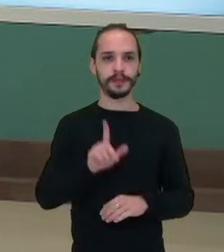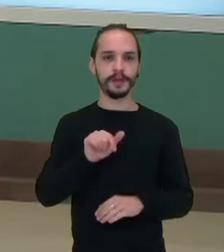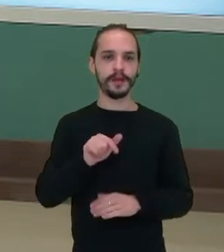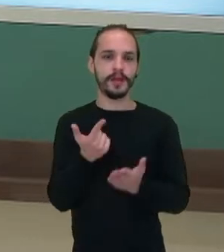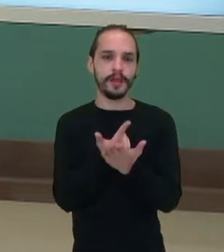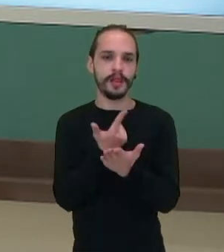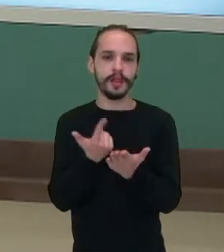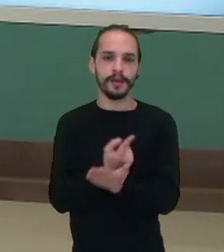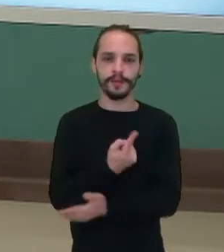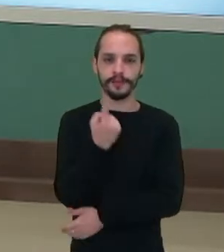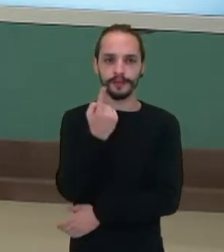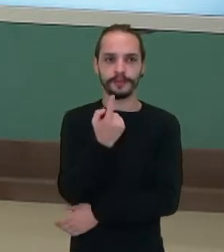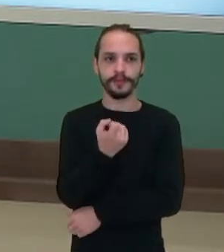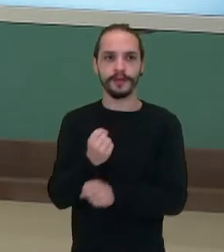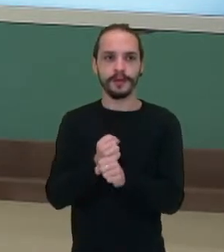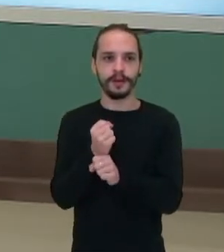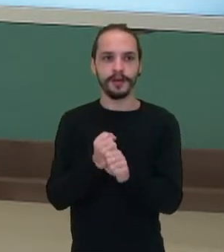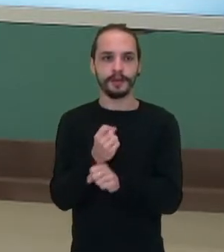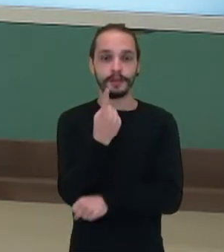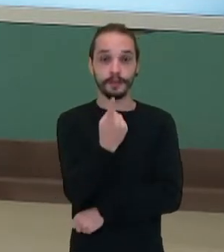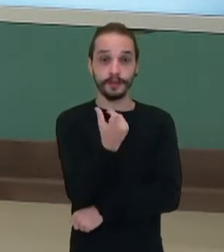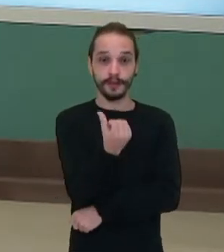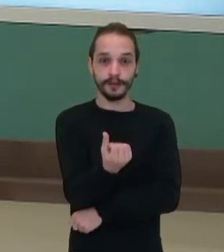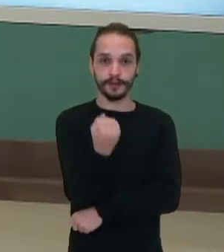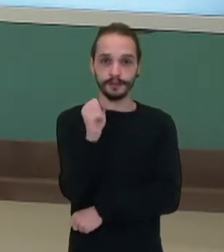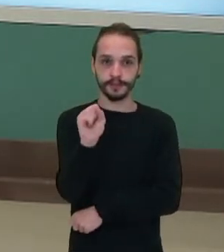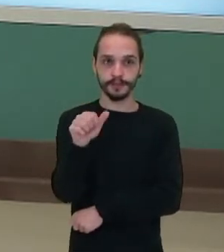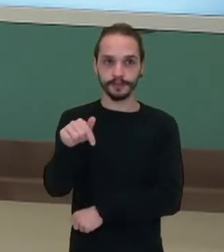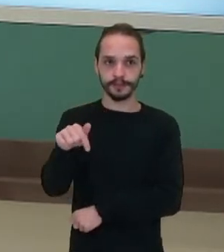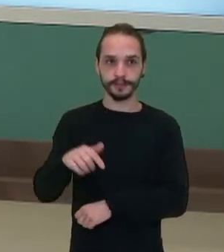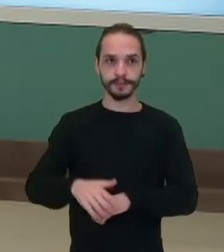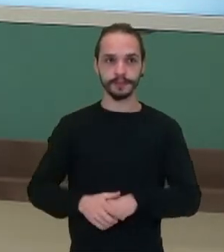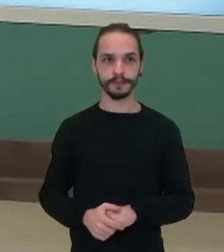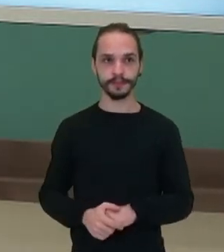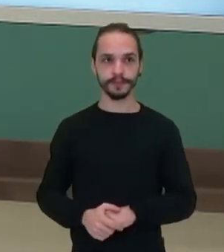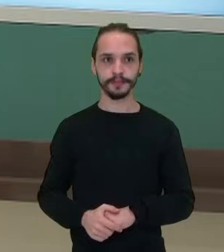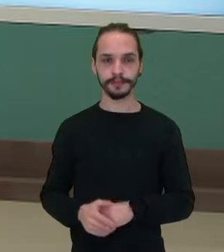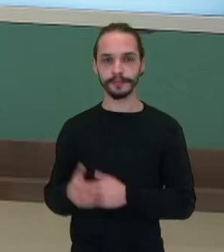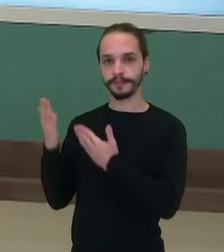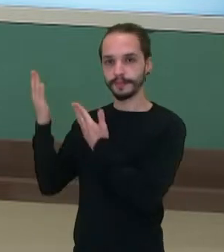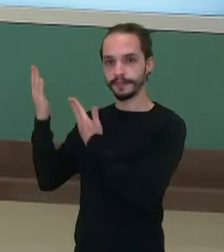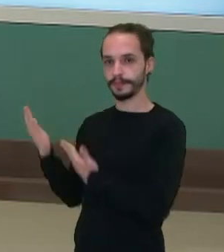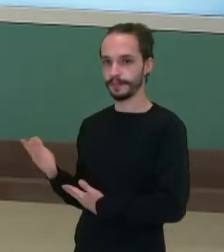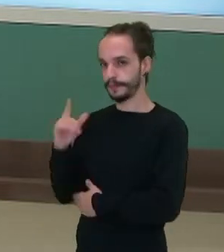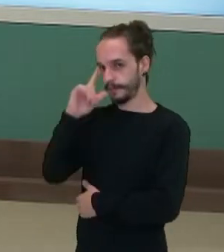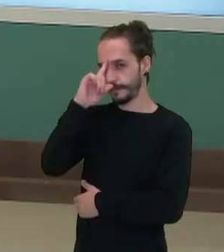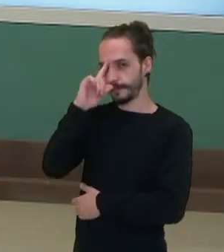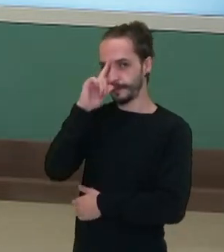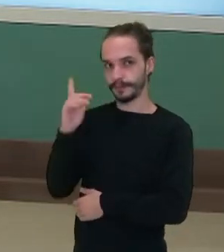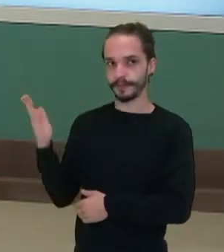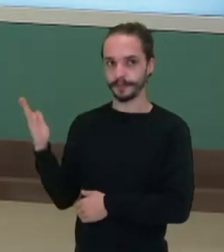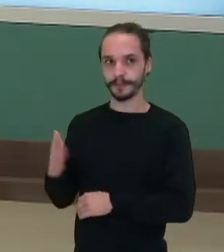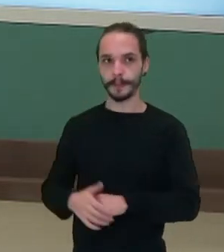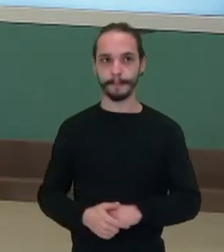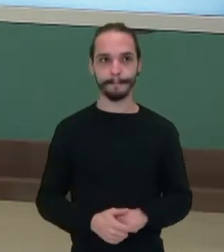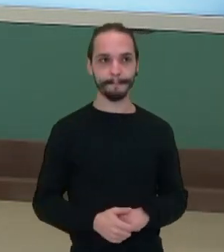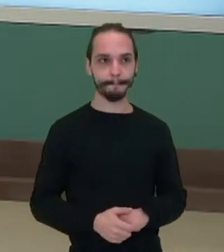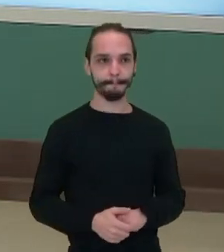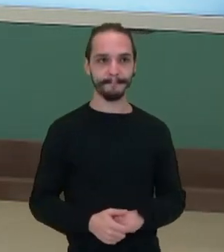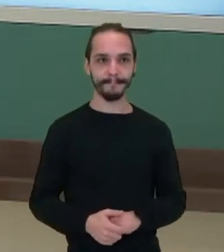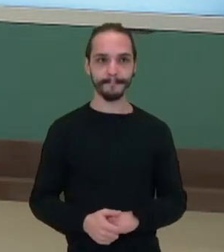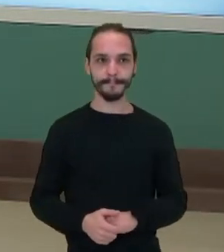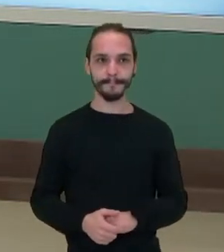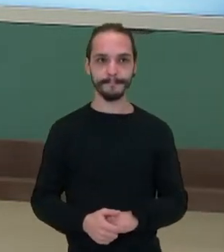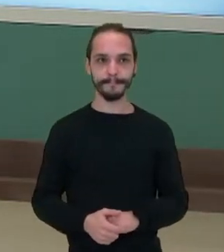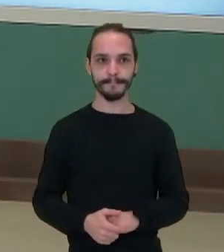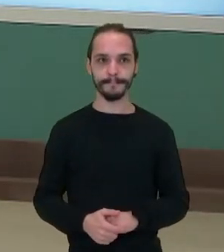de 1687. Ela fala Lexo terzo, actione contrarium semper et aquelem